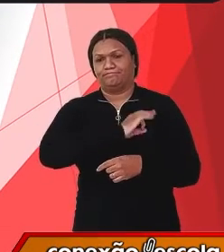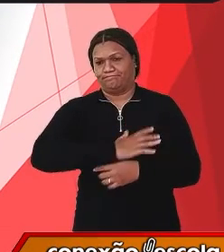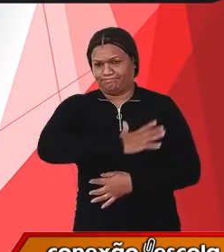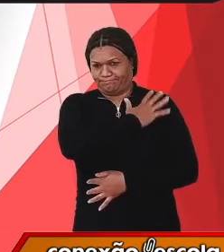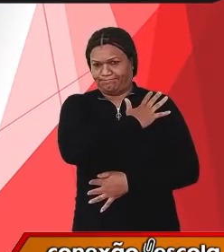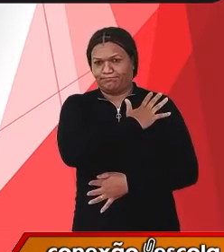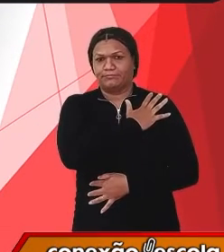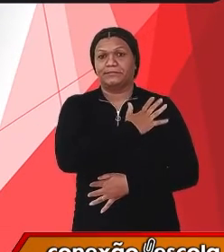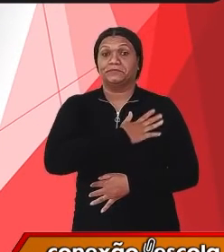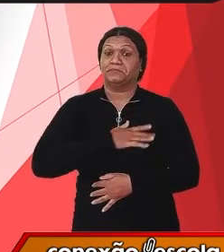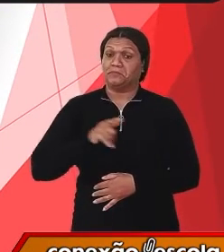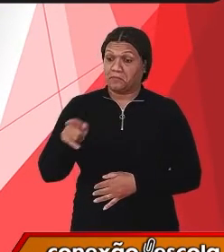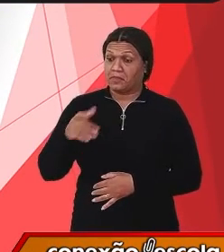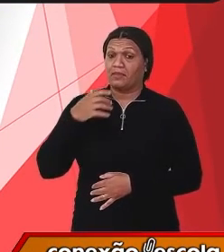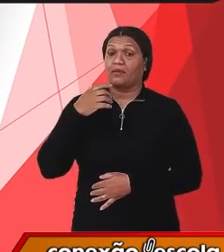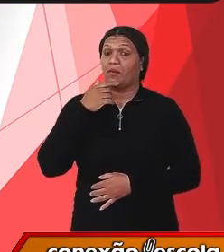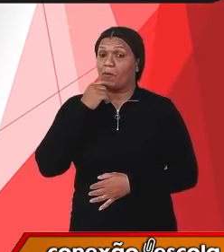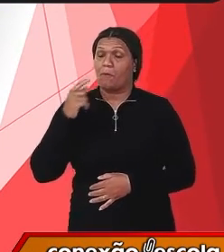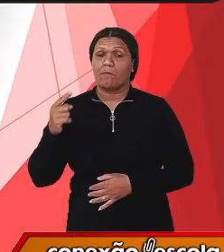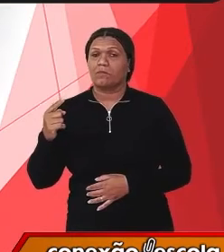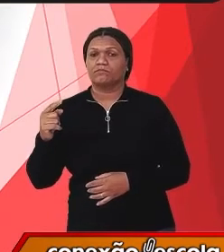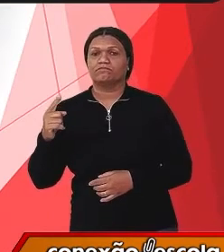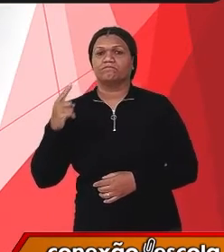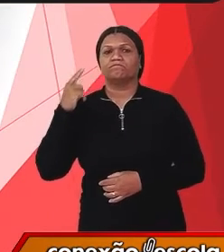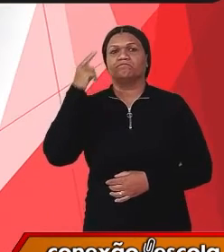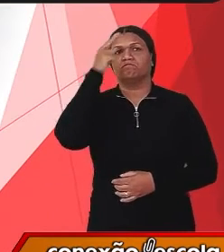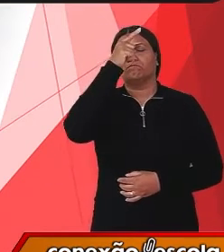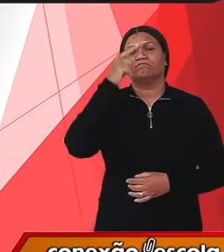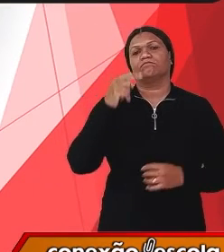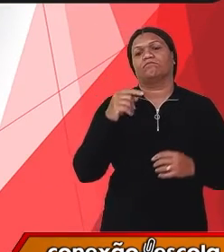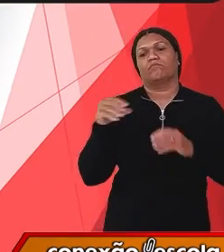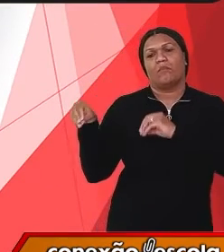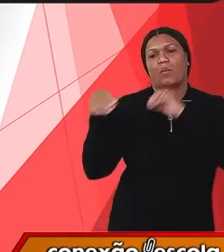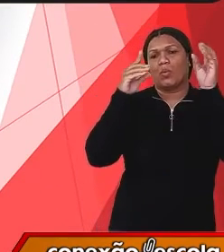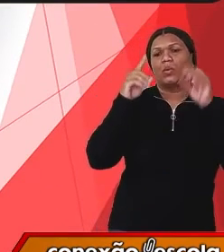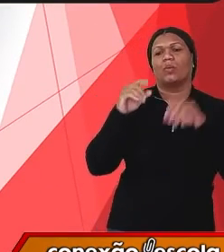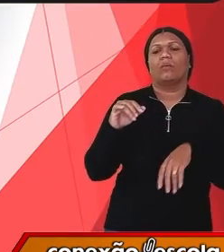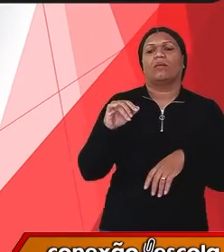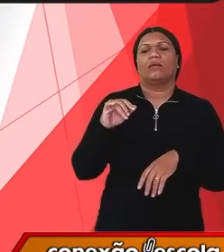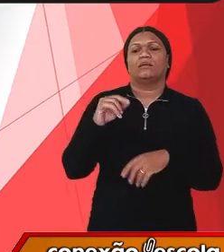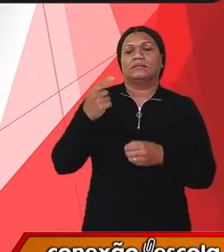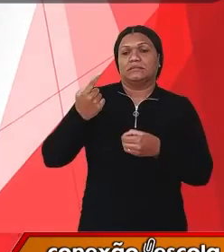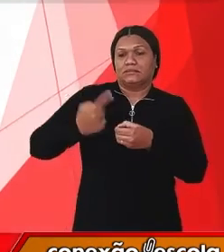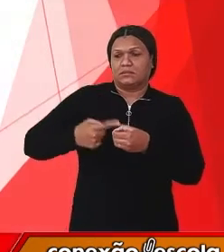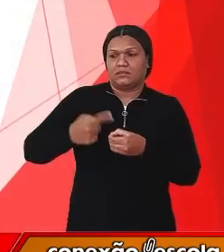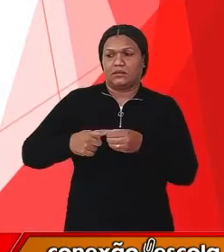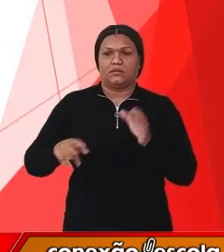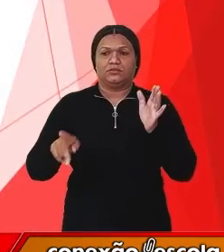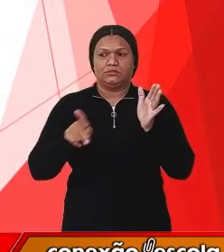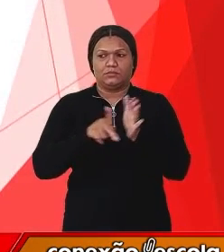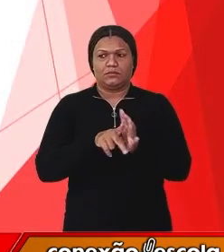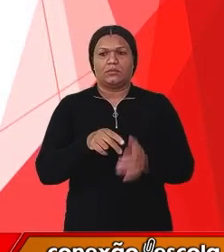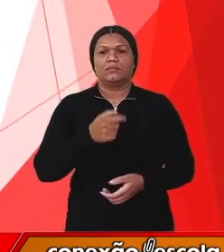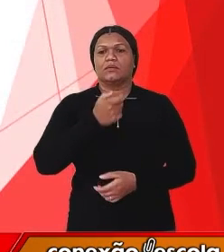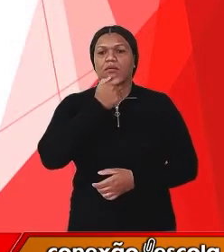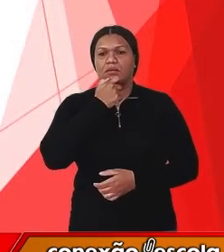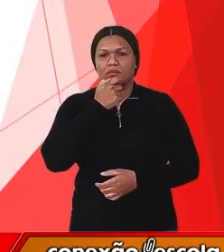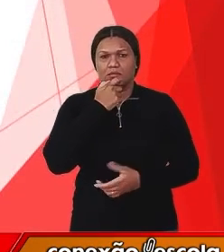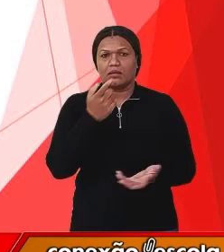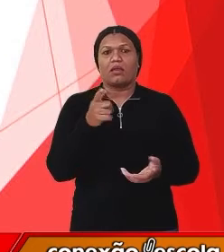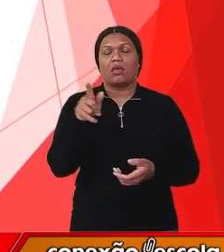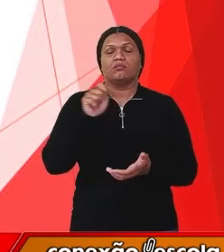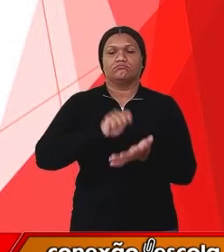ele estava exilado na cidade de Londres, ele escreve a letra da música London,